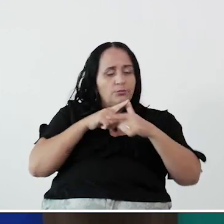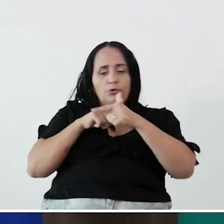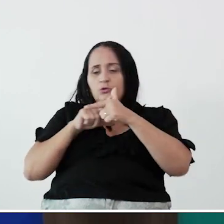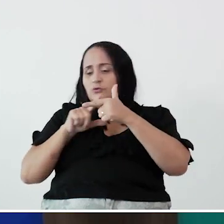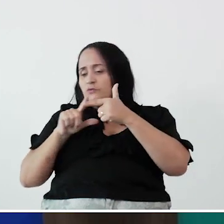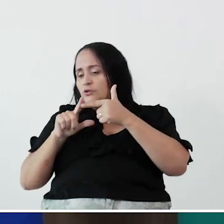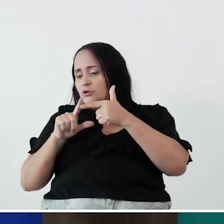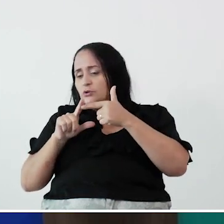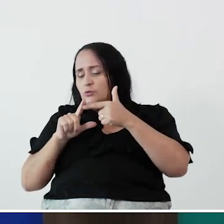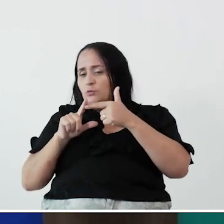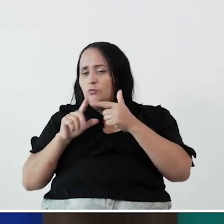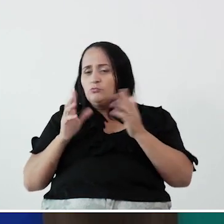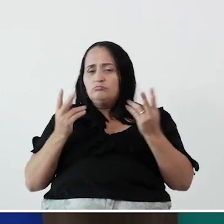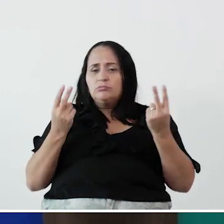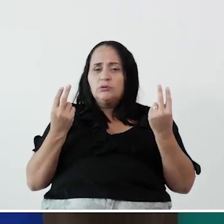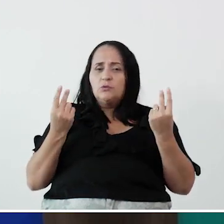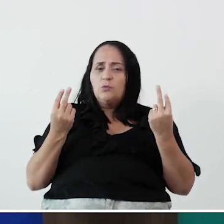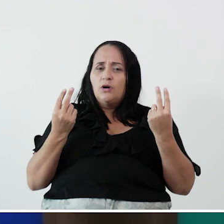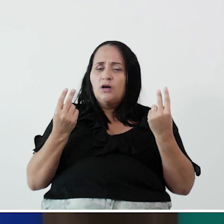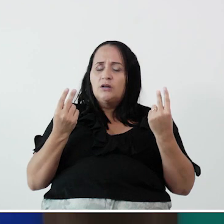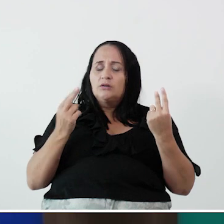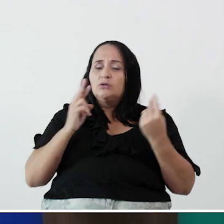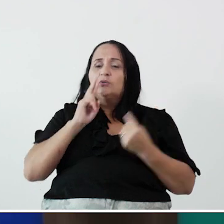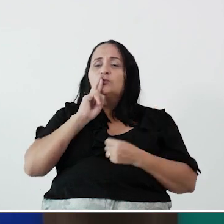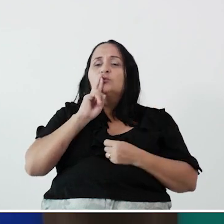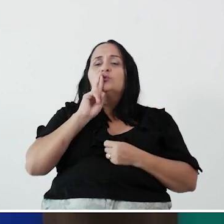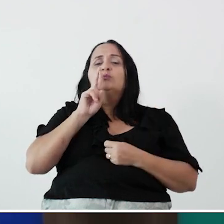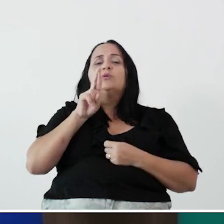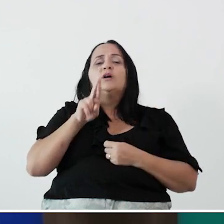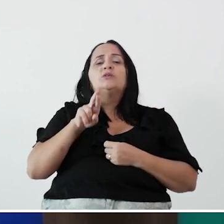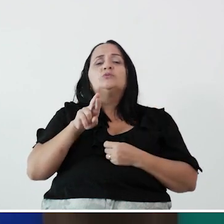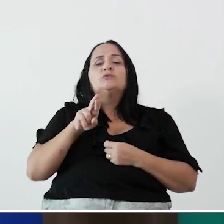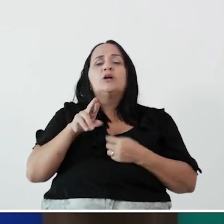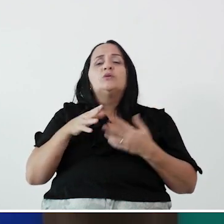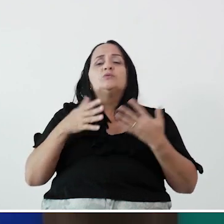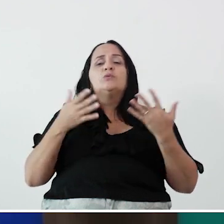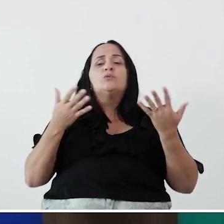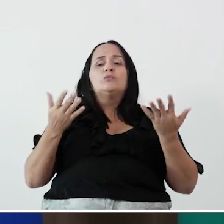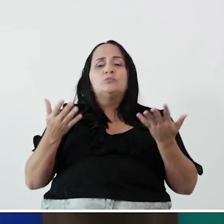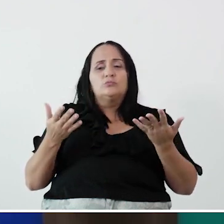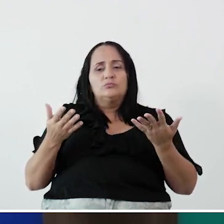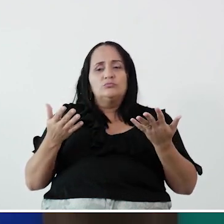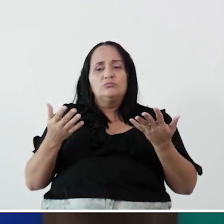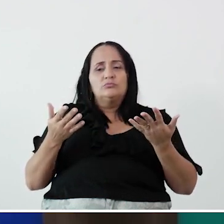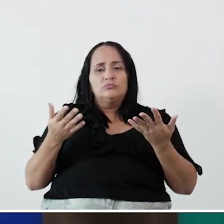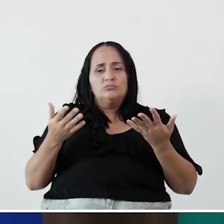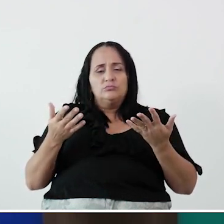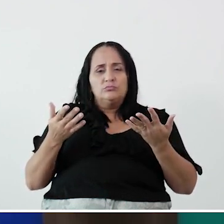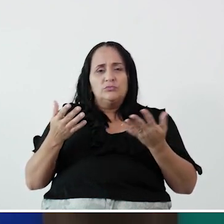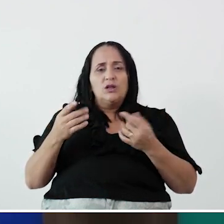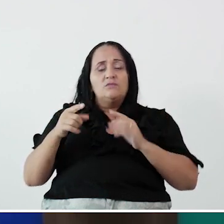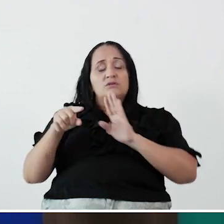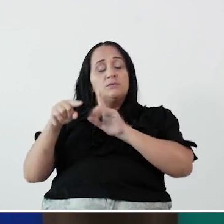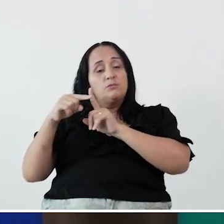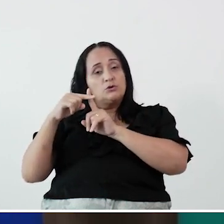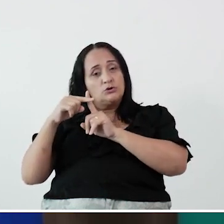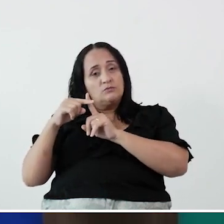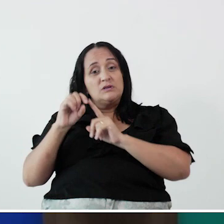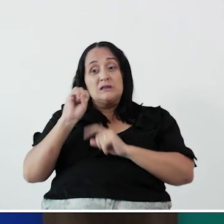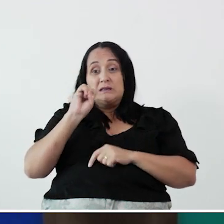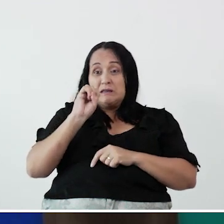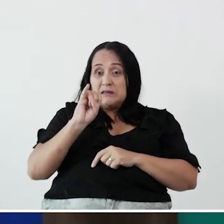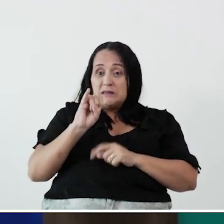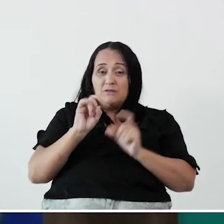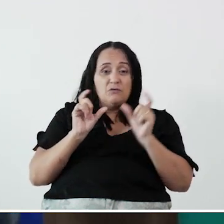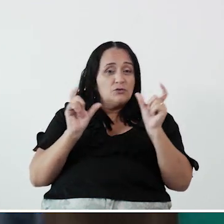o resultado da operação será positivo. Números com sinais diferentes, o resultado da operação será negativo. Venha